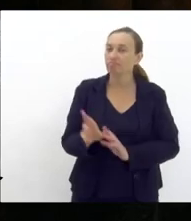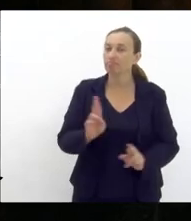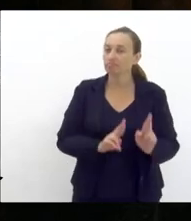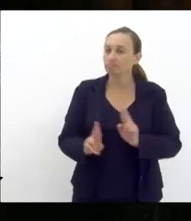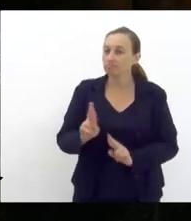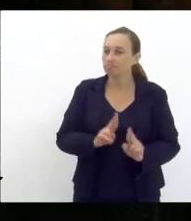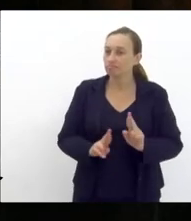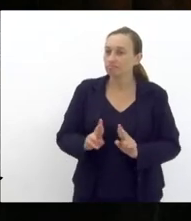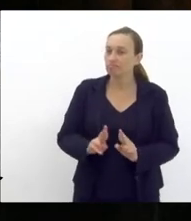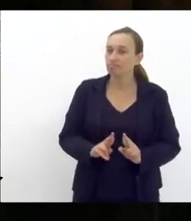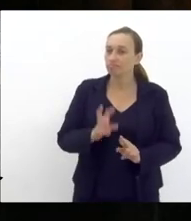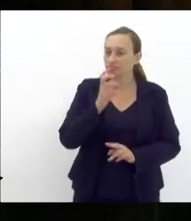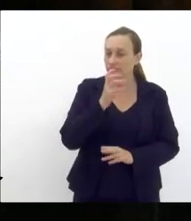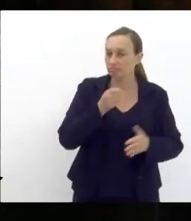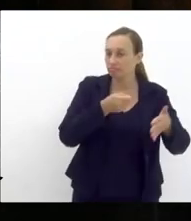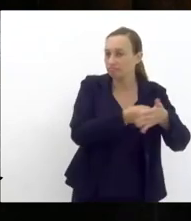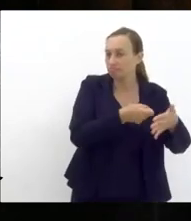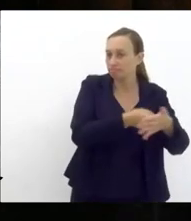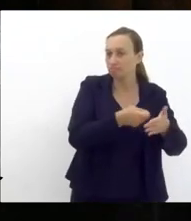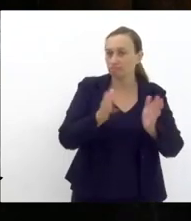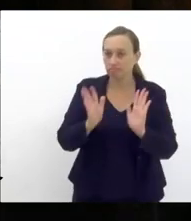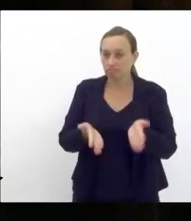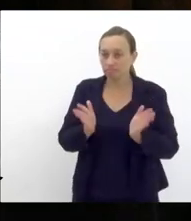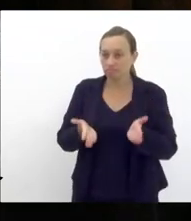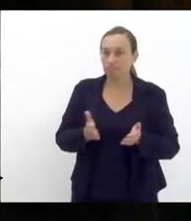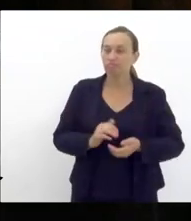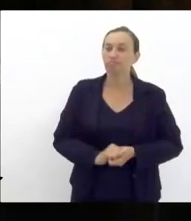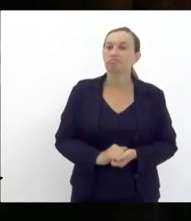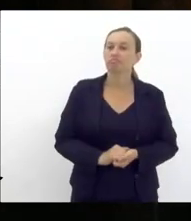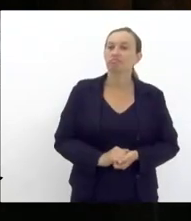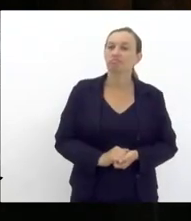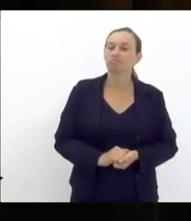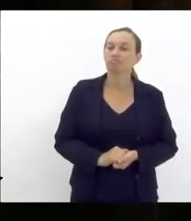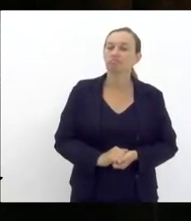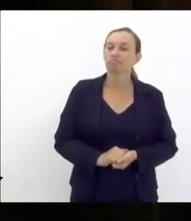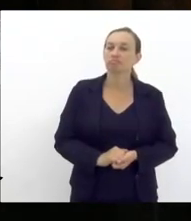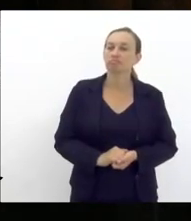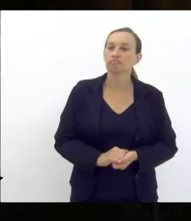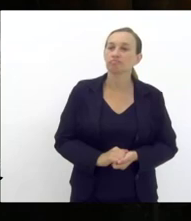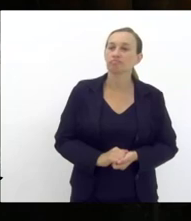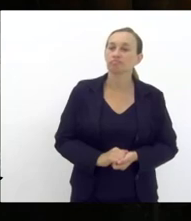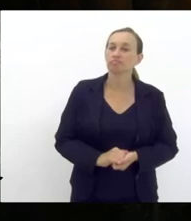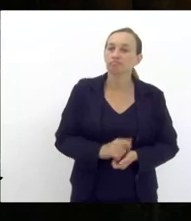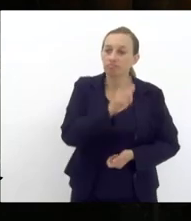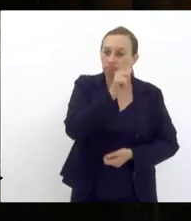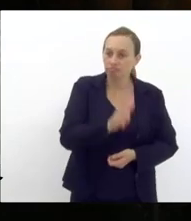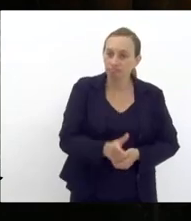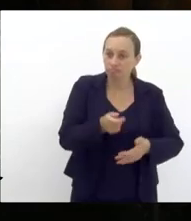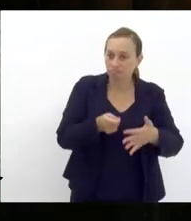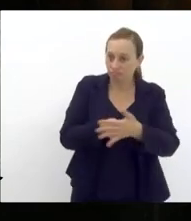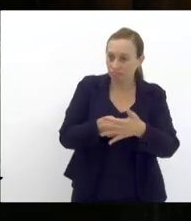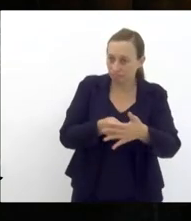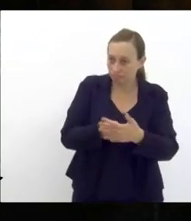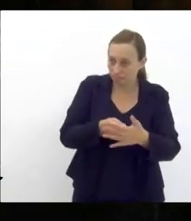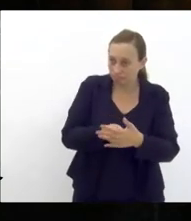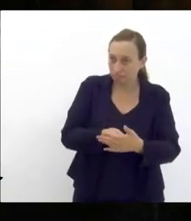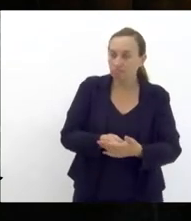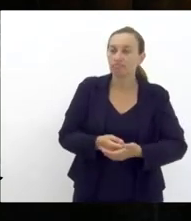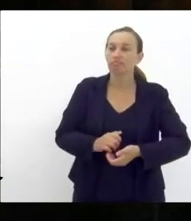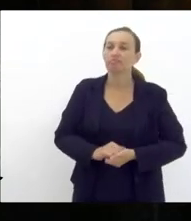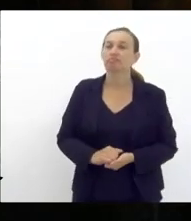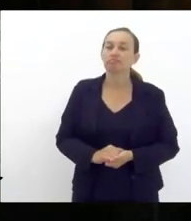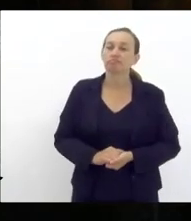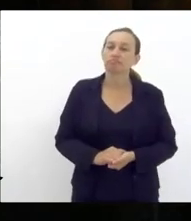essa denúncia hoje que virou inquérito e o delator né trouxe inclusive